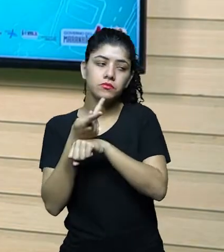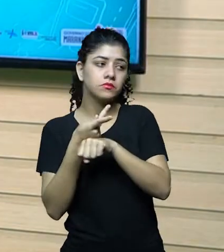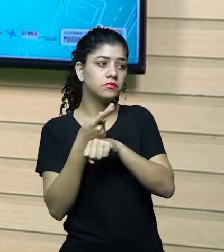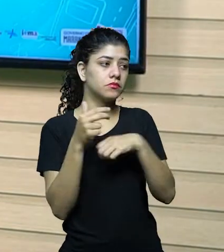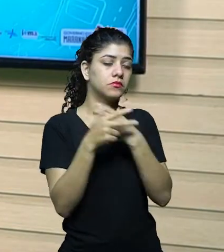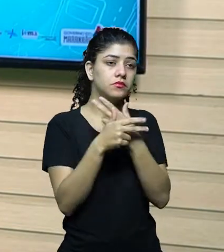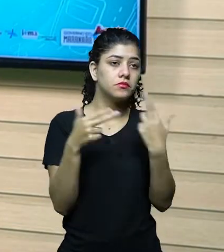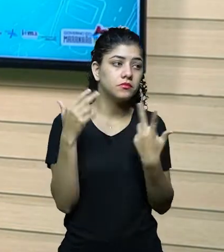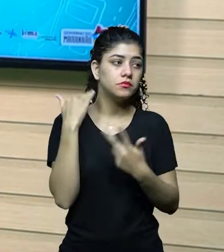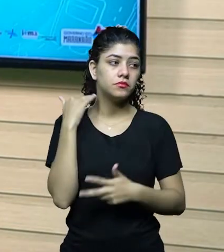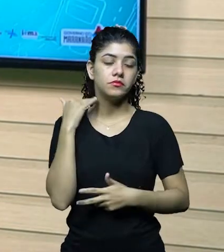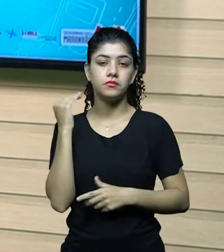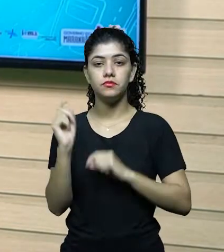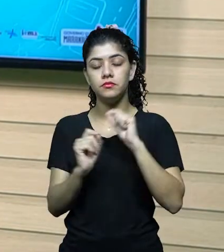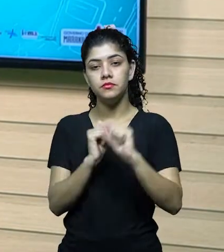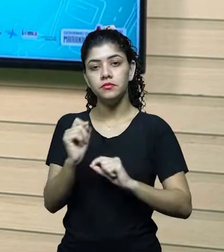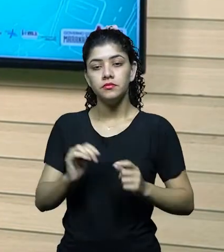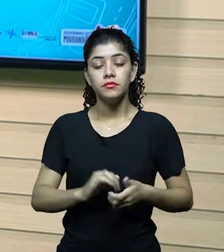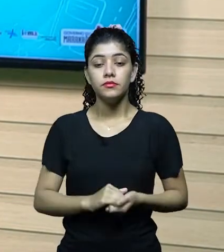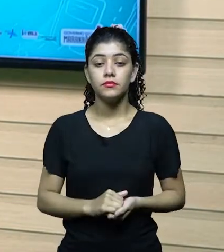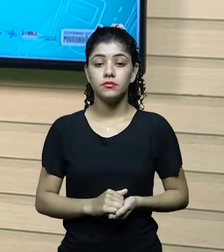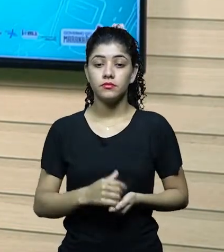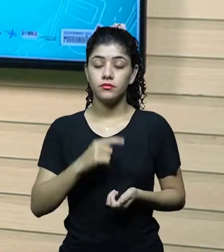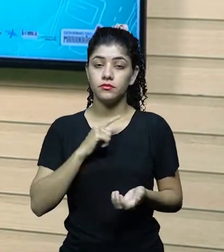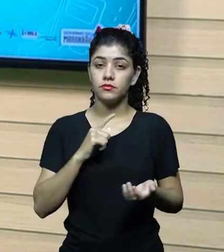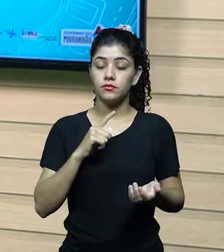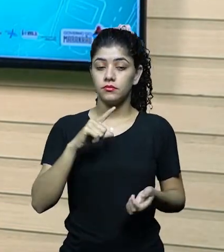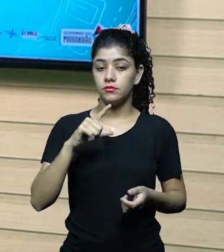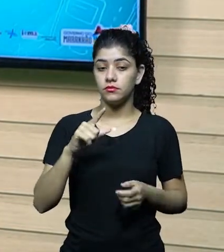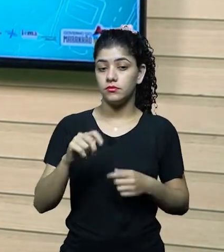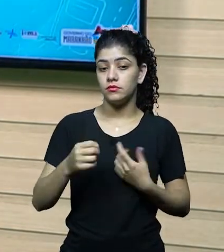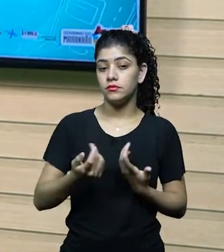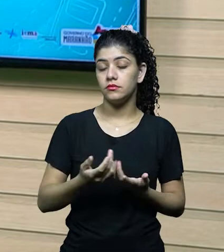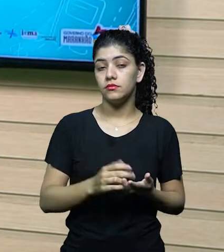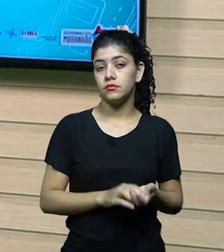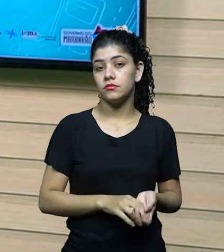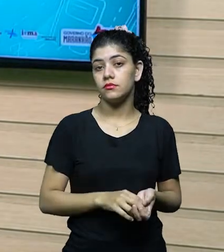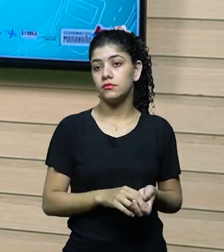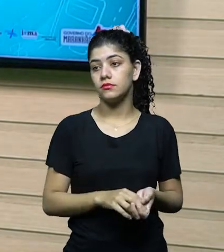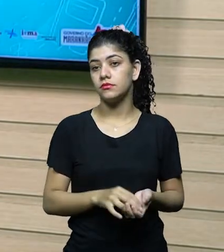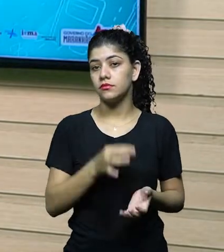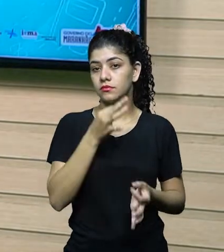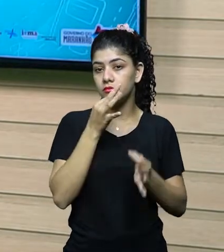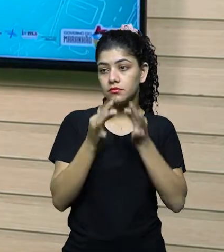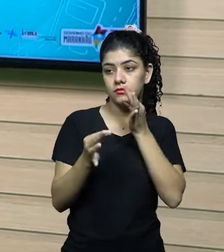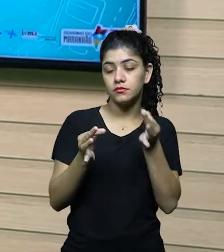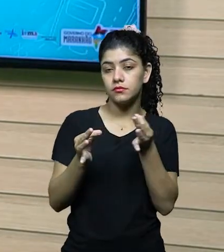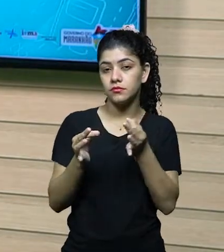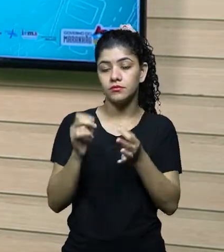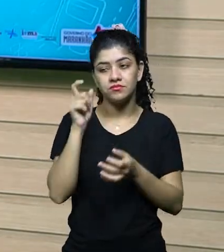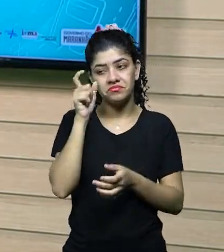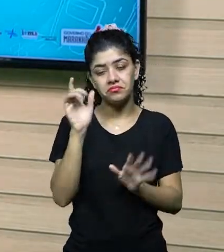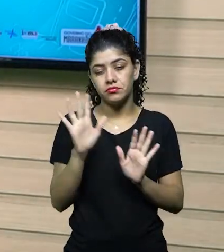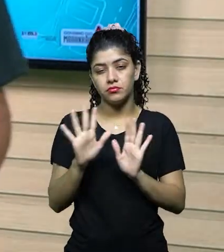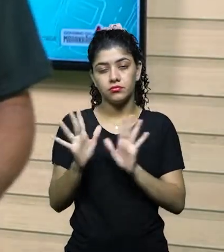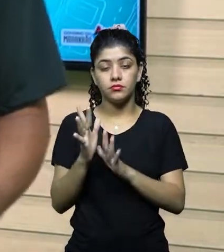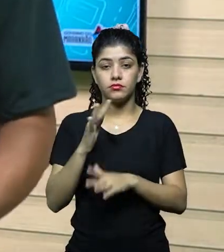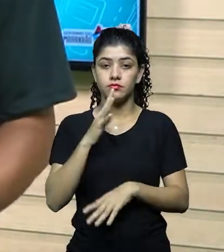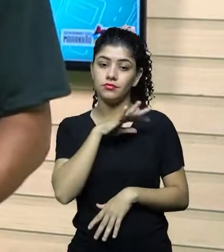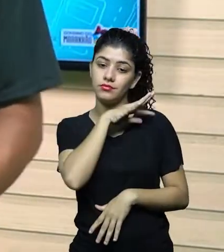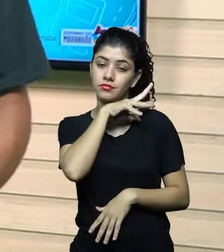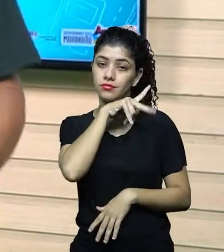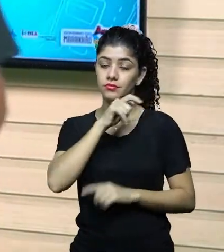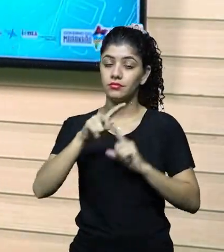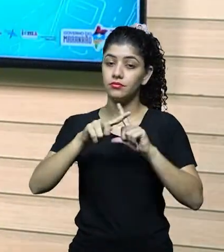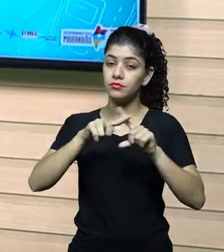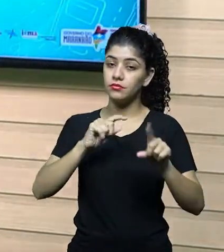bancário e acabam recebendo propostas que não são muito interessantes, mas ali pelo calor da